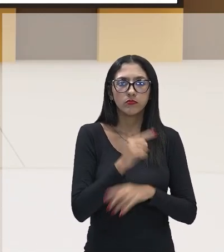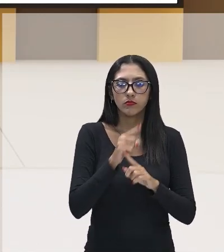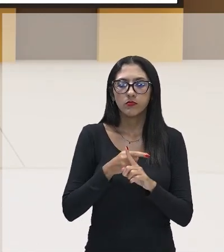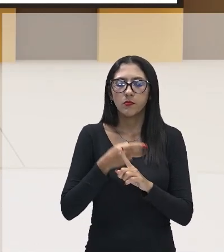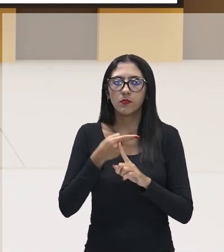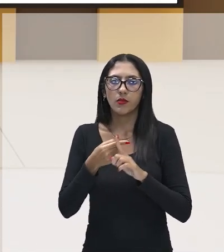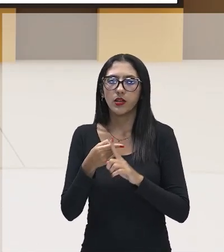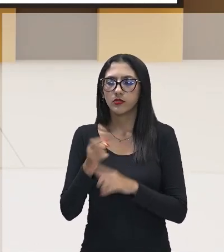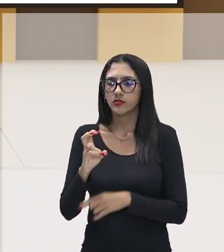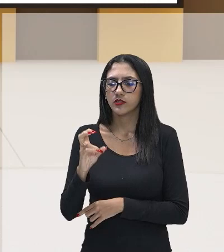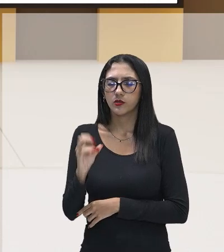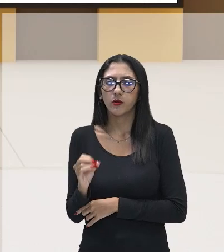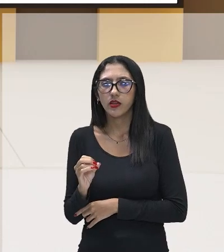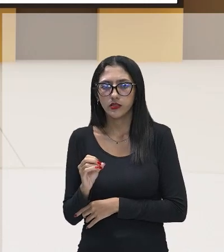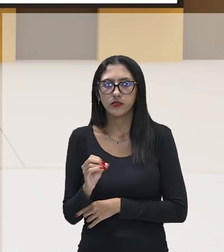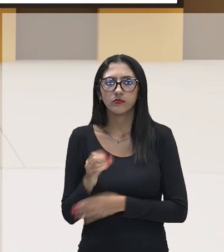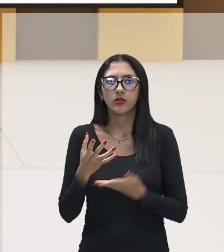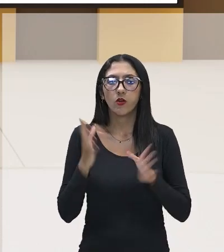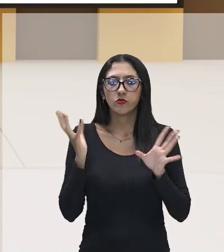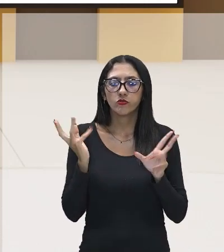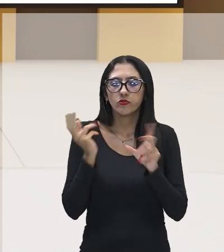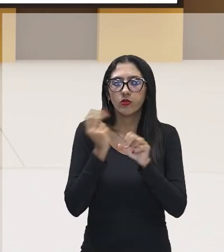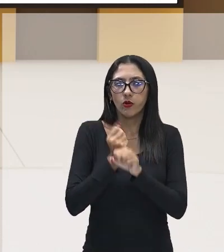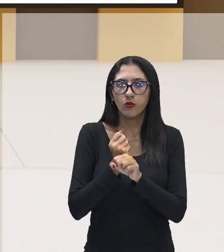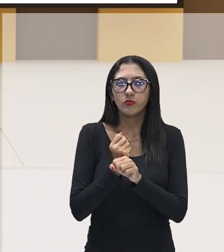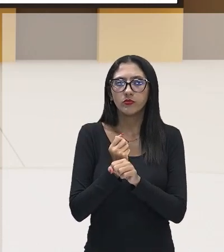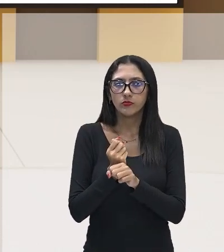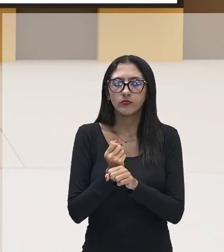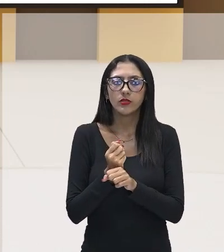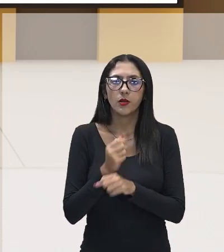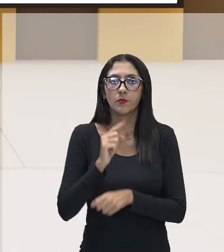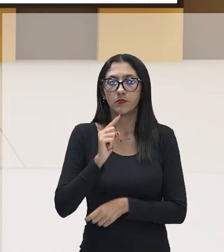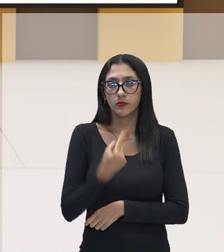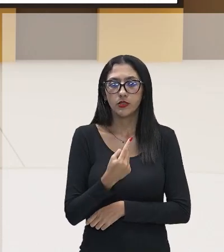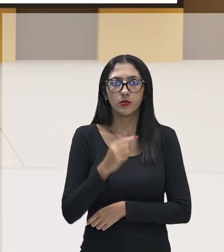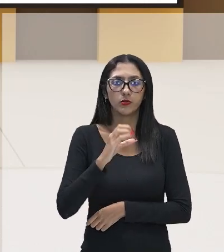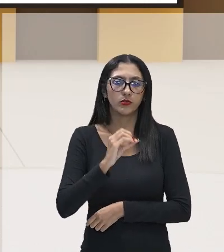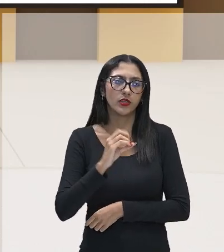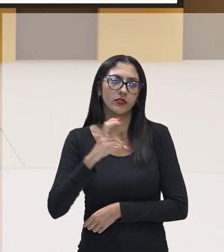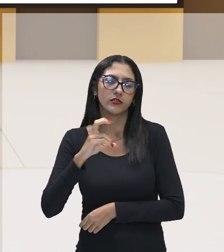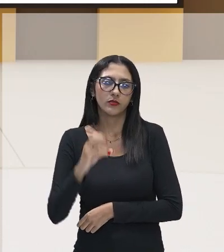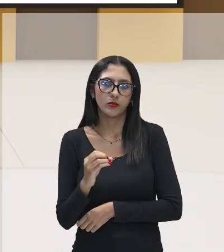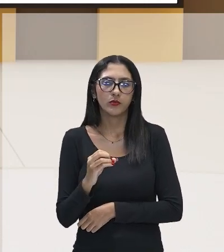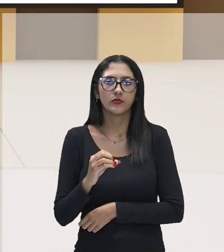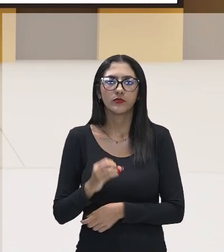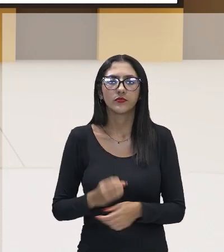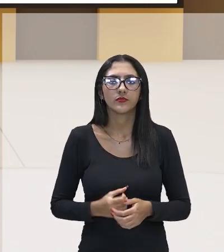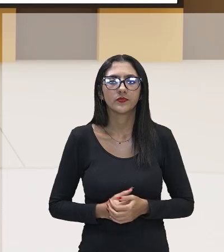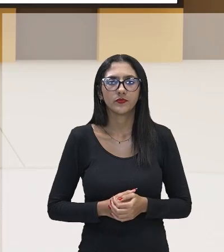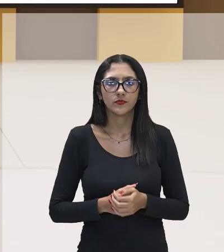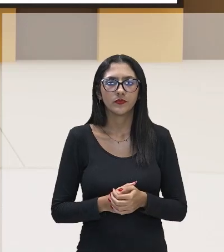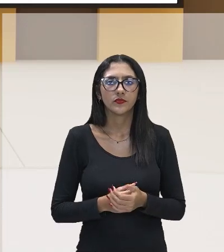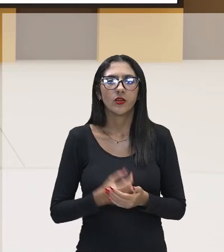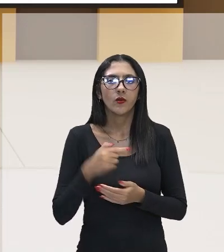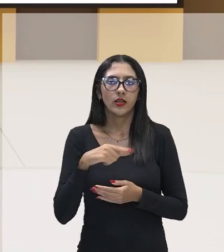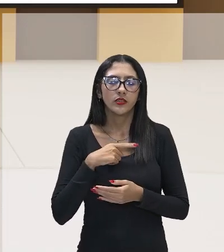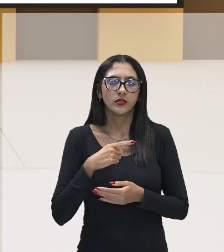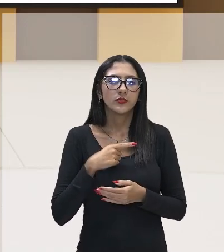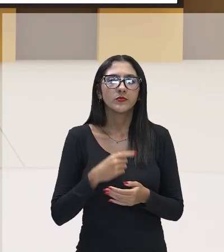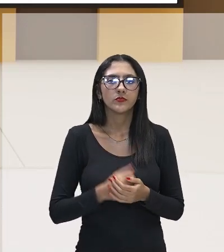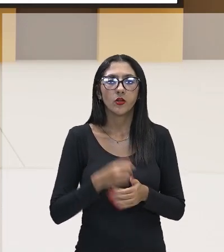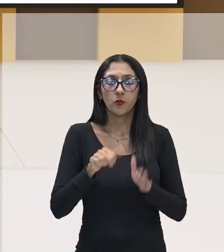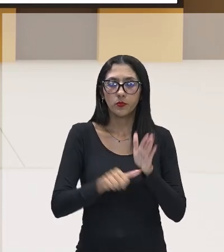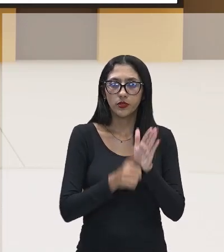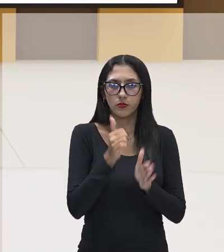com os 50, gerando um total de R$ 1.050. Então, o montante é justamente isso. É você pegar e somar